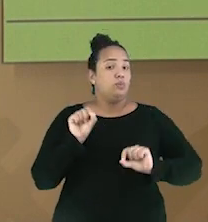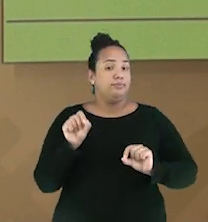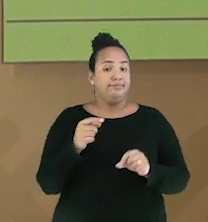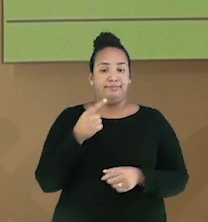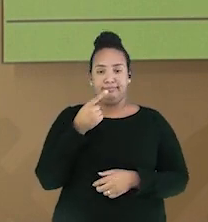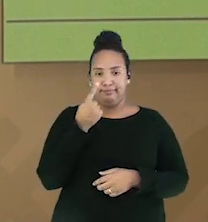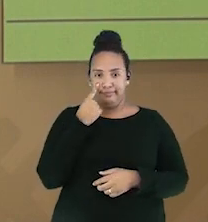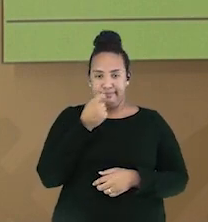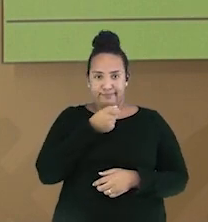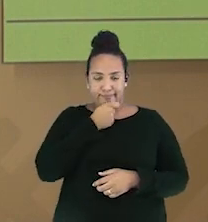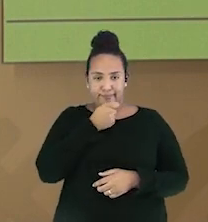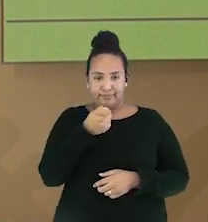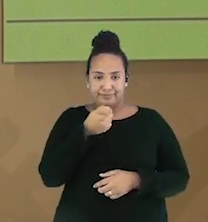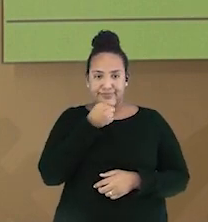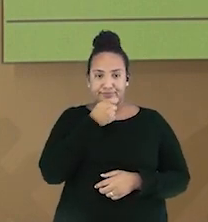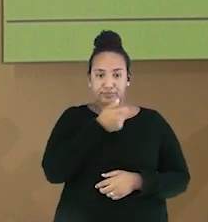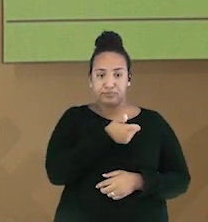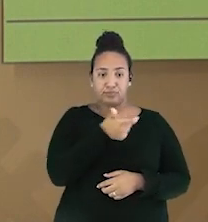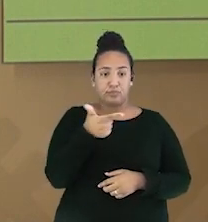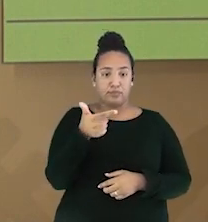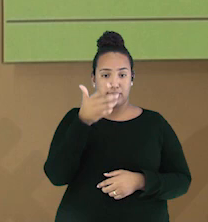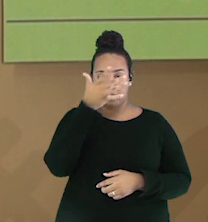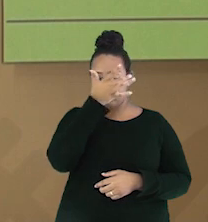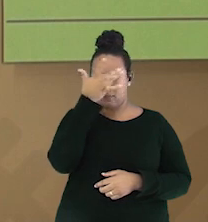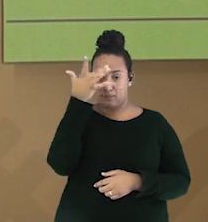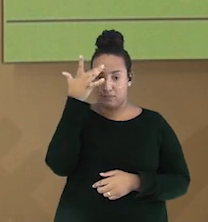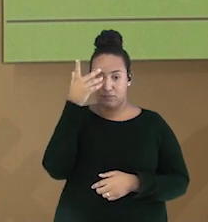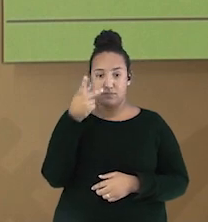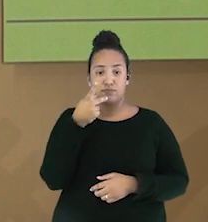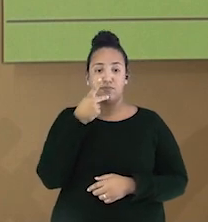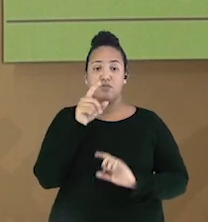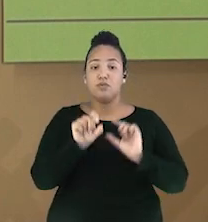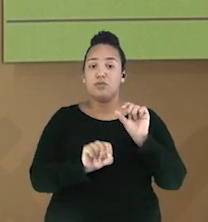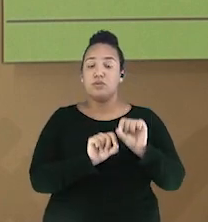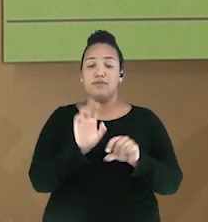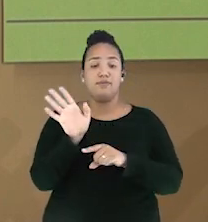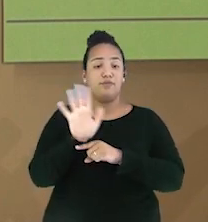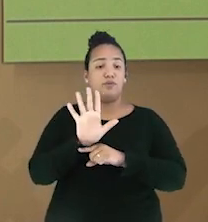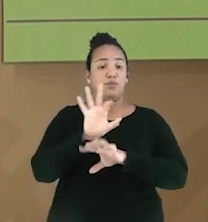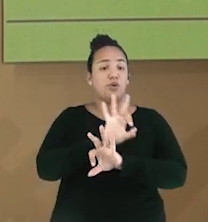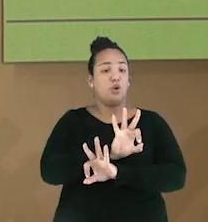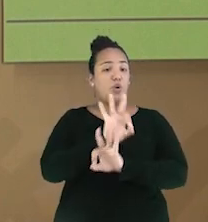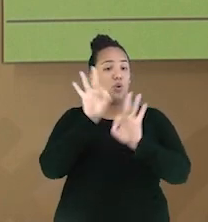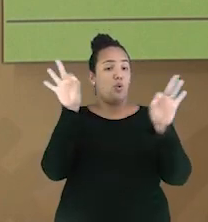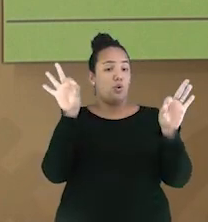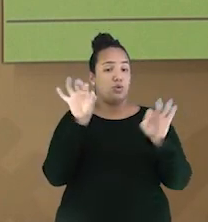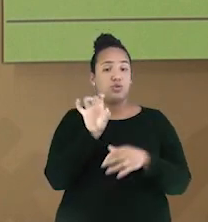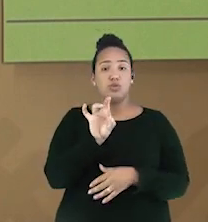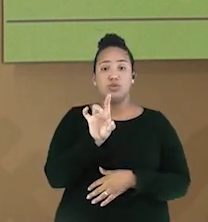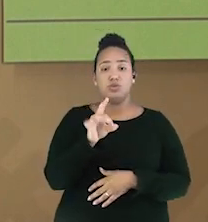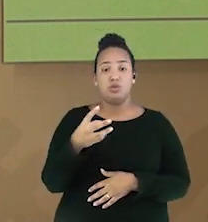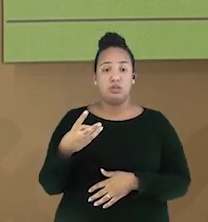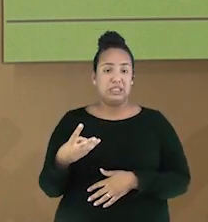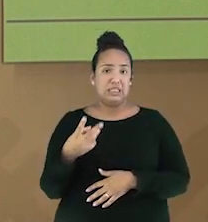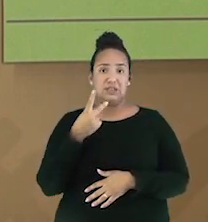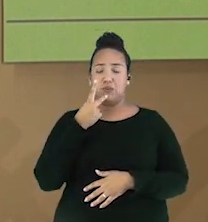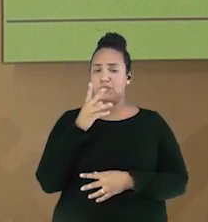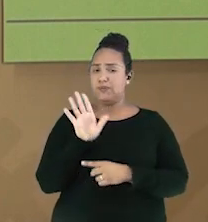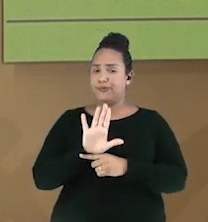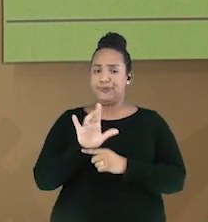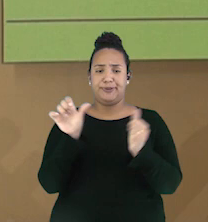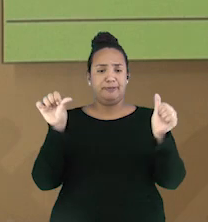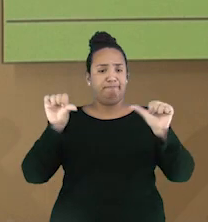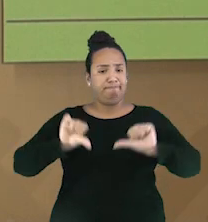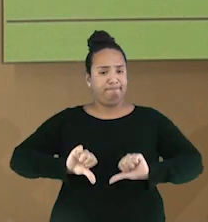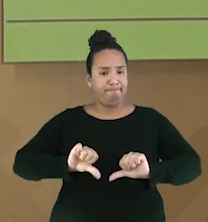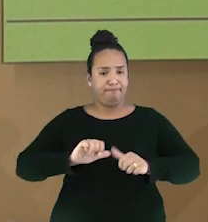entrevista, 12 pessoas responderam que o filme foi ótimo e apenas 3 responderam que o filme foi